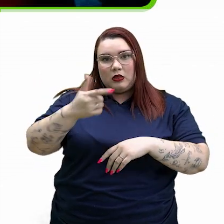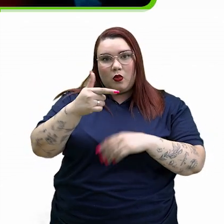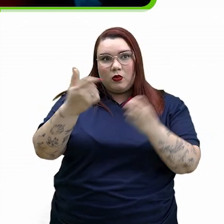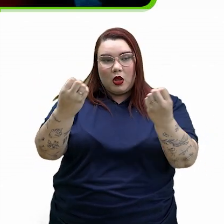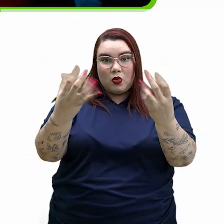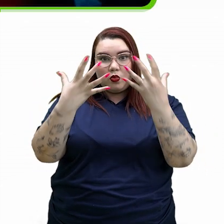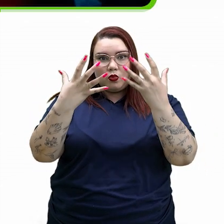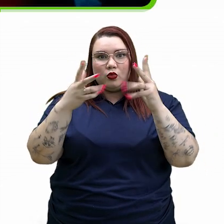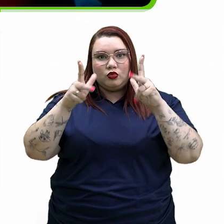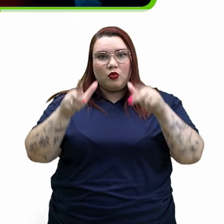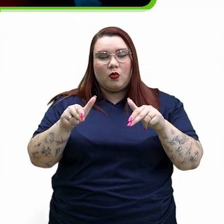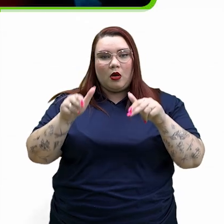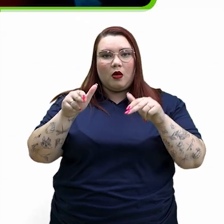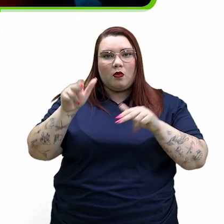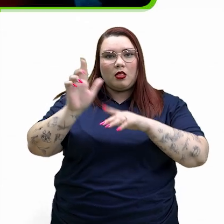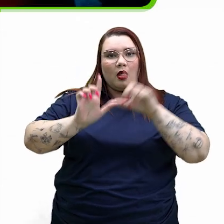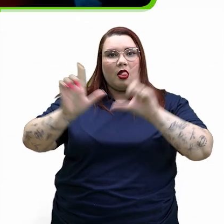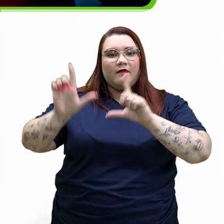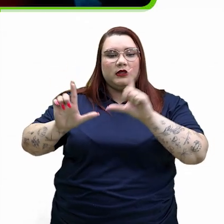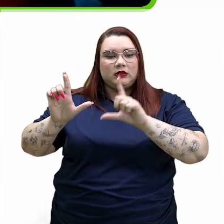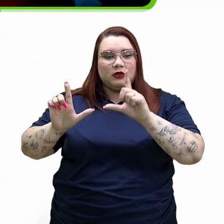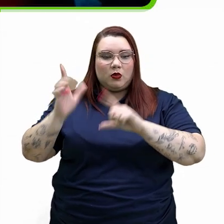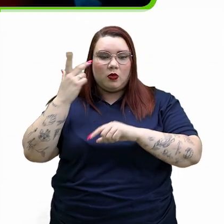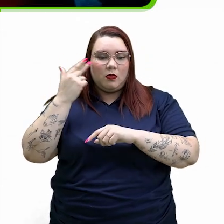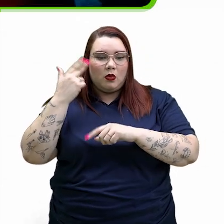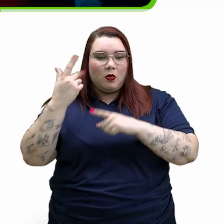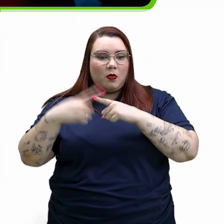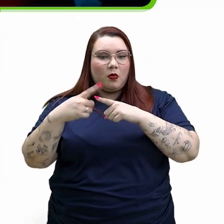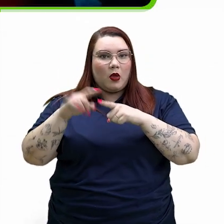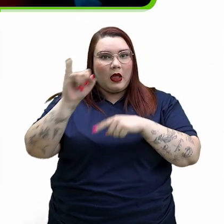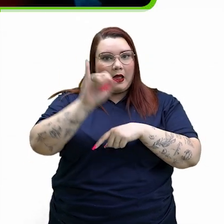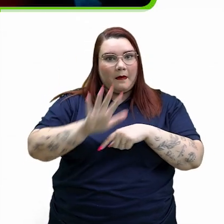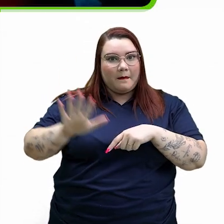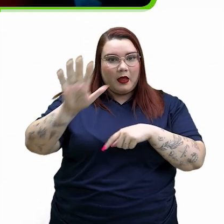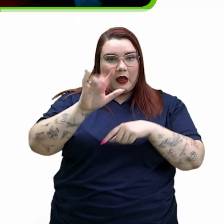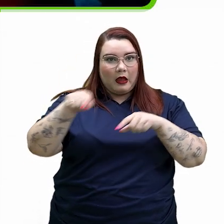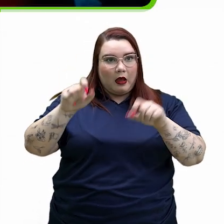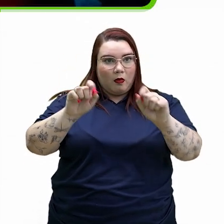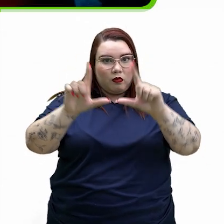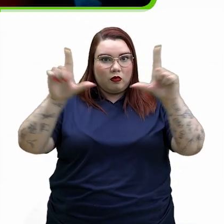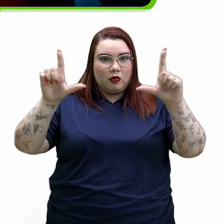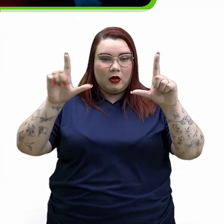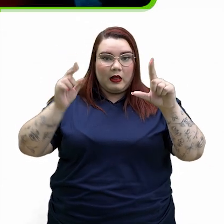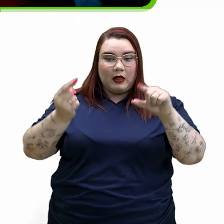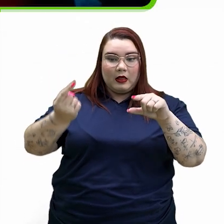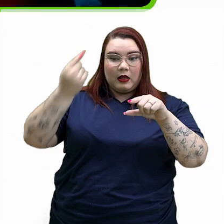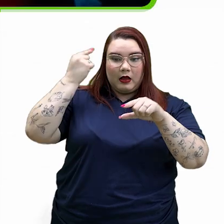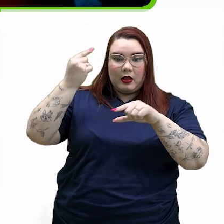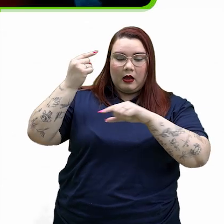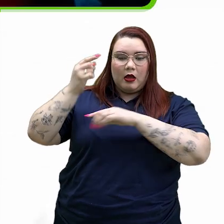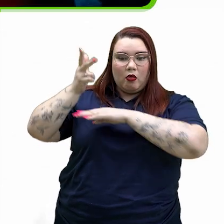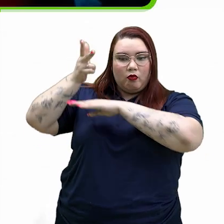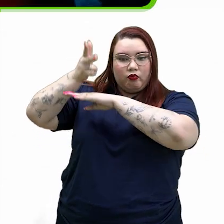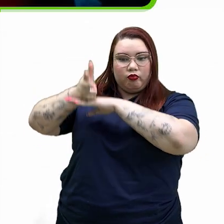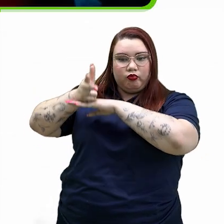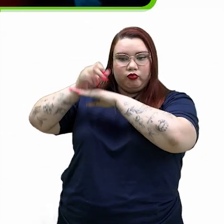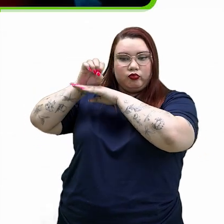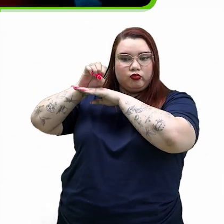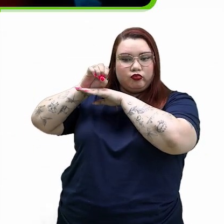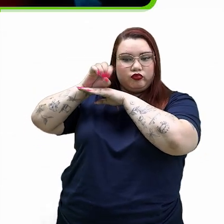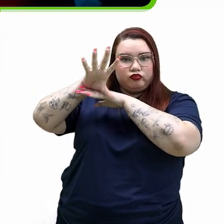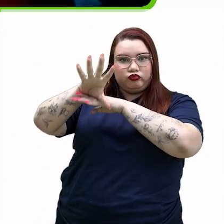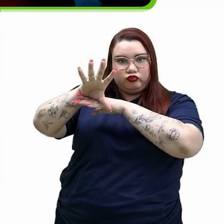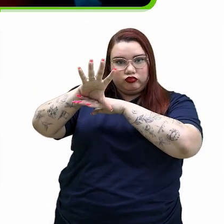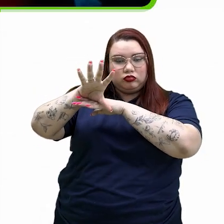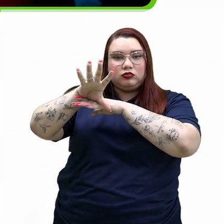uma TV, uma vez que as imagens do filme são projetadas sobre